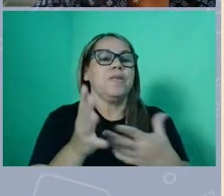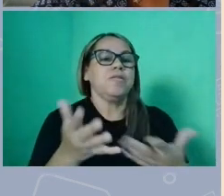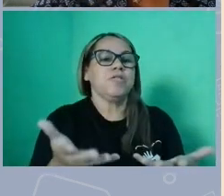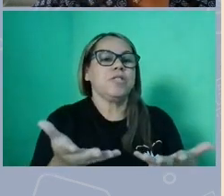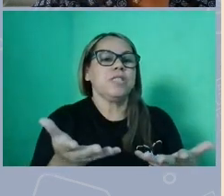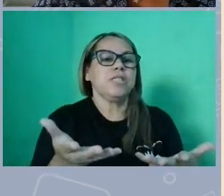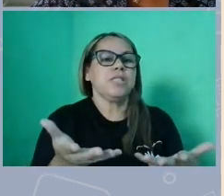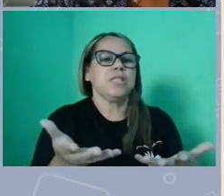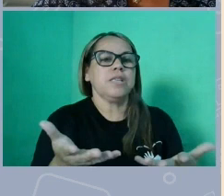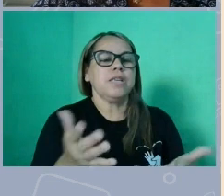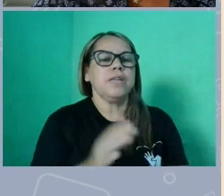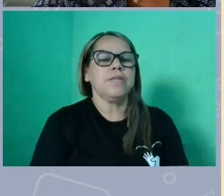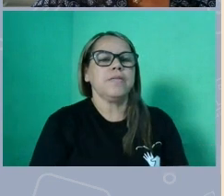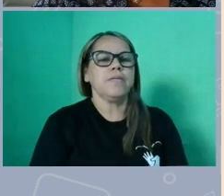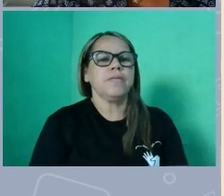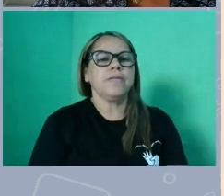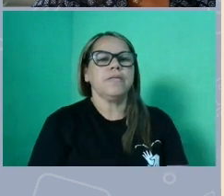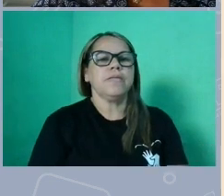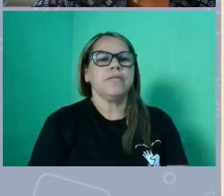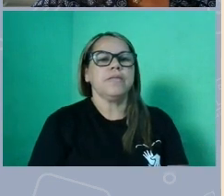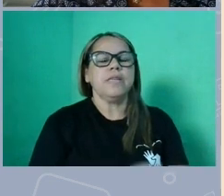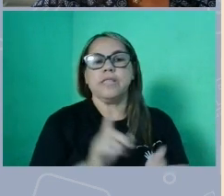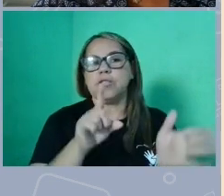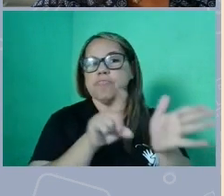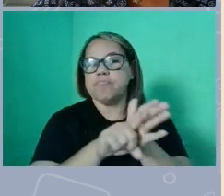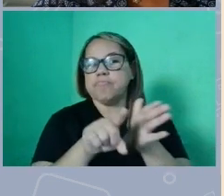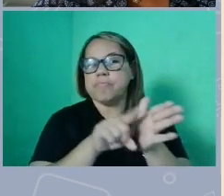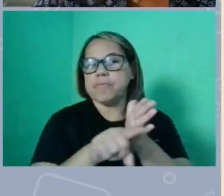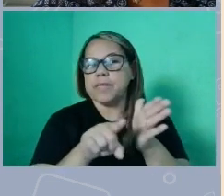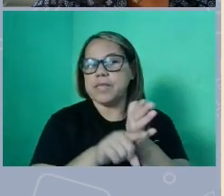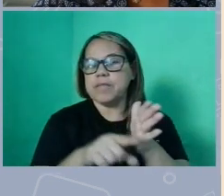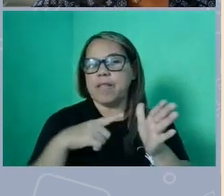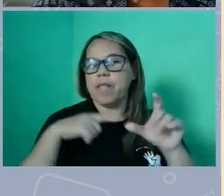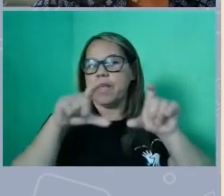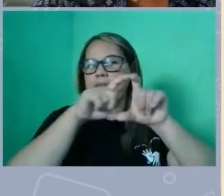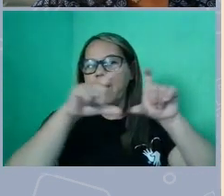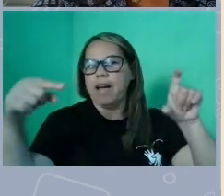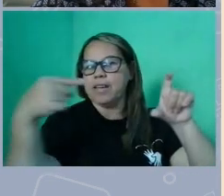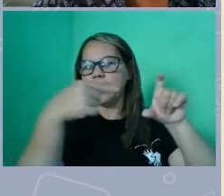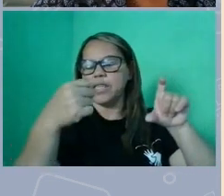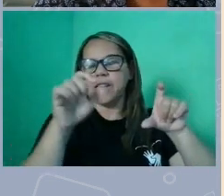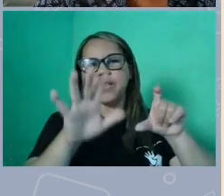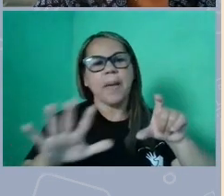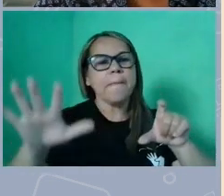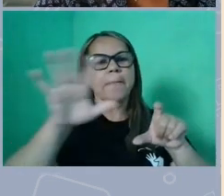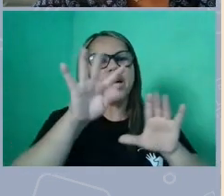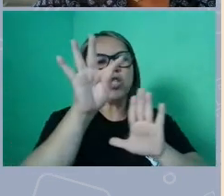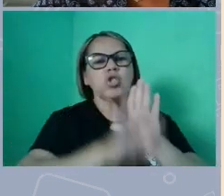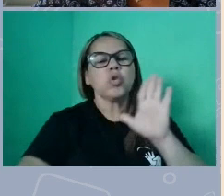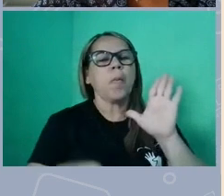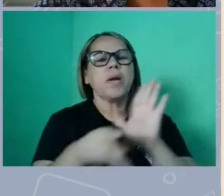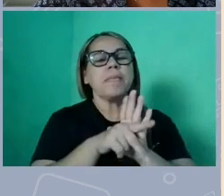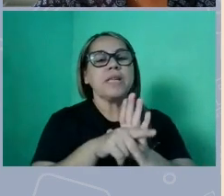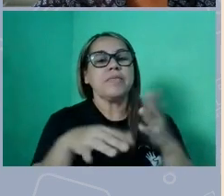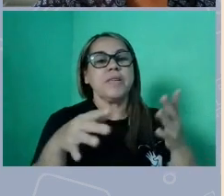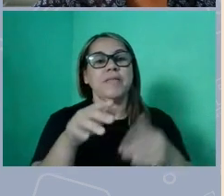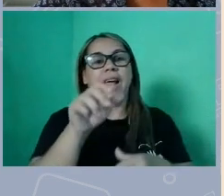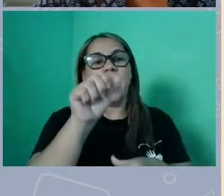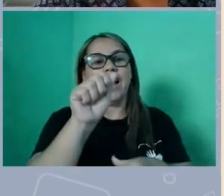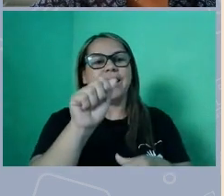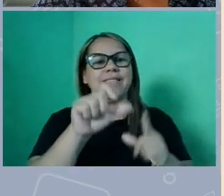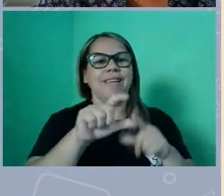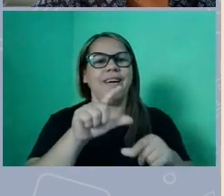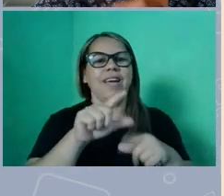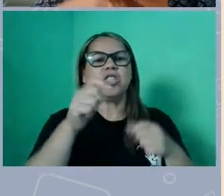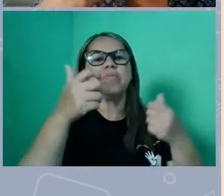partir dessa dessas questões trazidas no enunciado na imagem no texto então a letra A diz assim para a gente